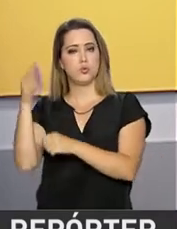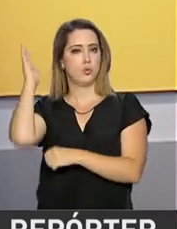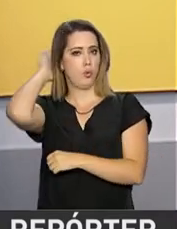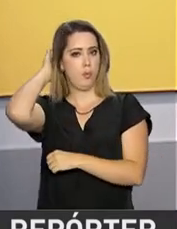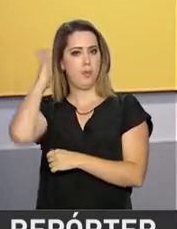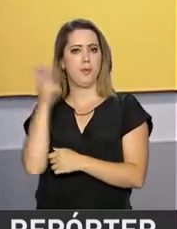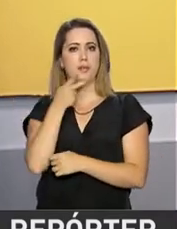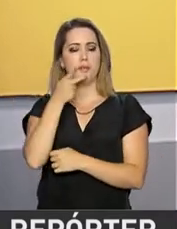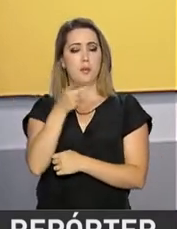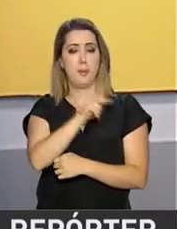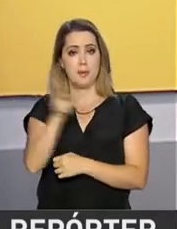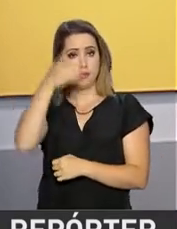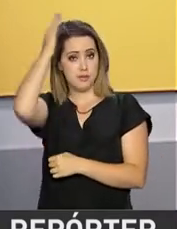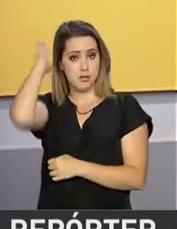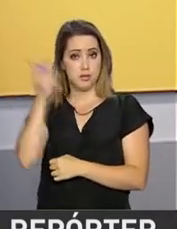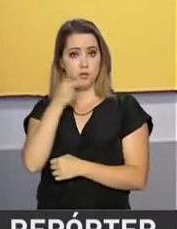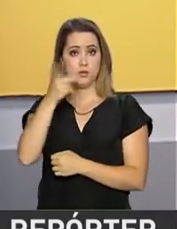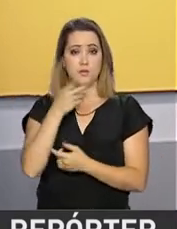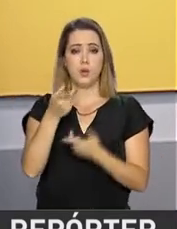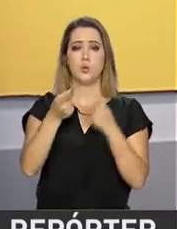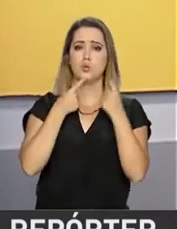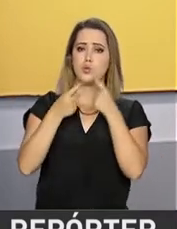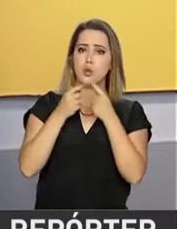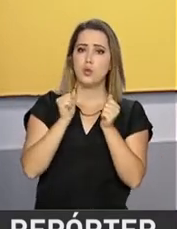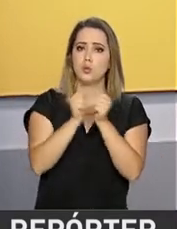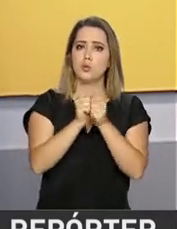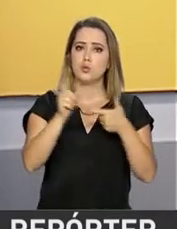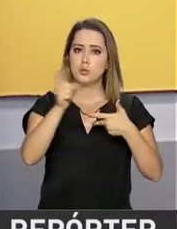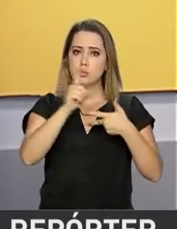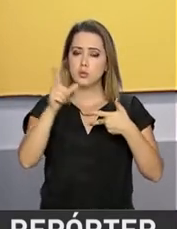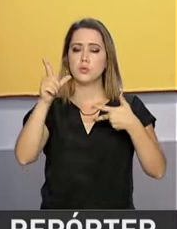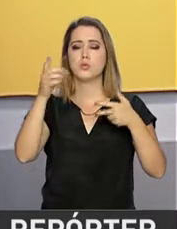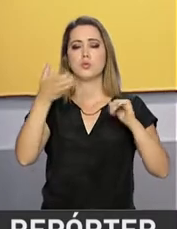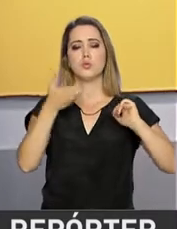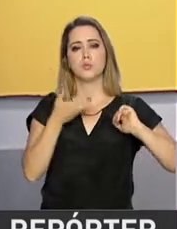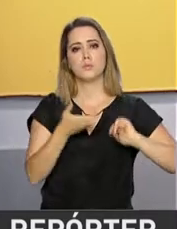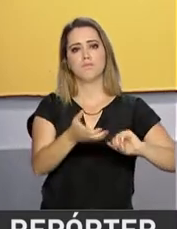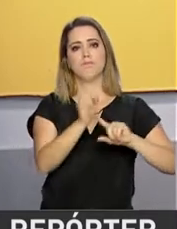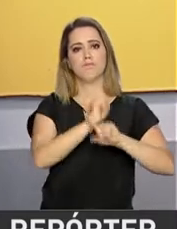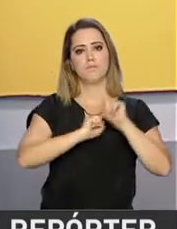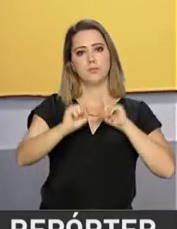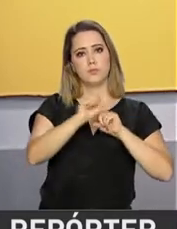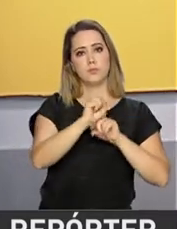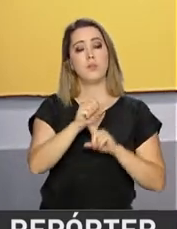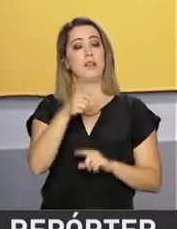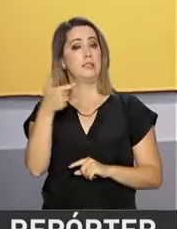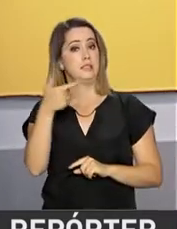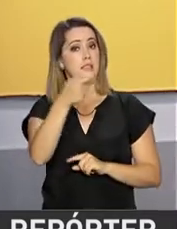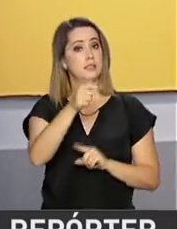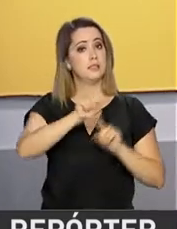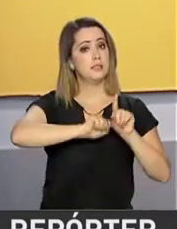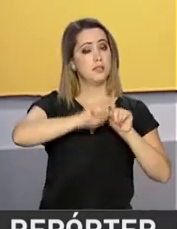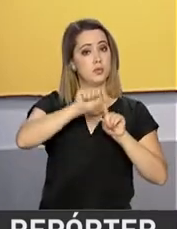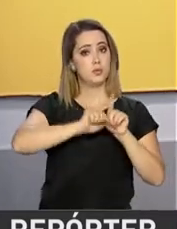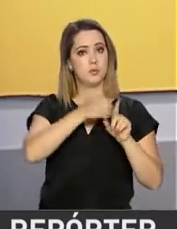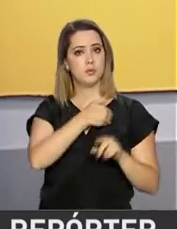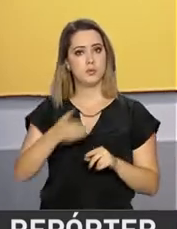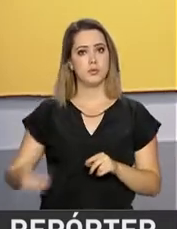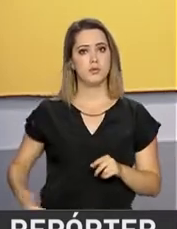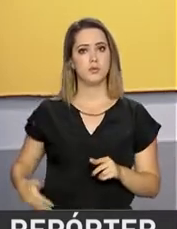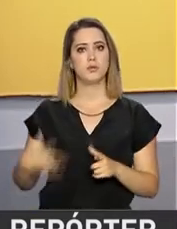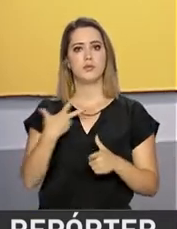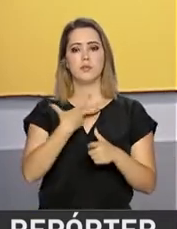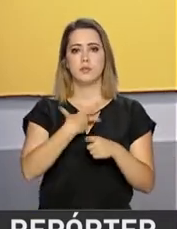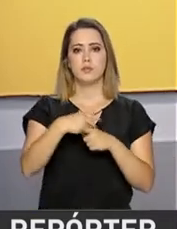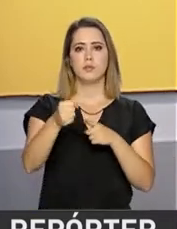entre o executivo o congresso nacional ea sociedade brasileira nos 17 meses do seu governo que tiraram o país da maior